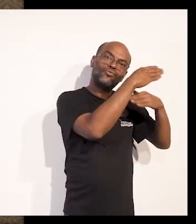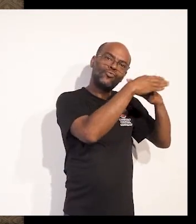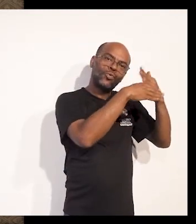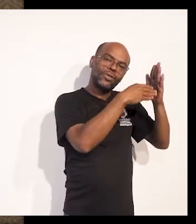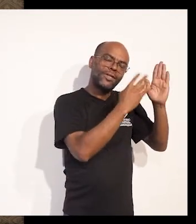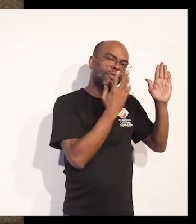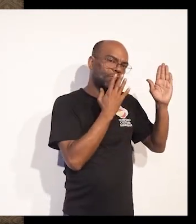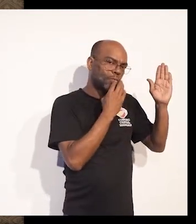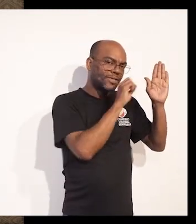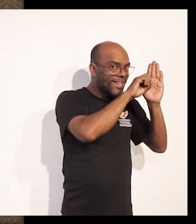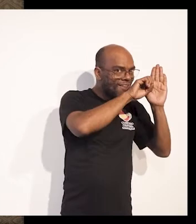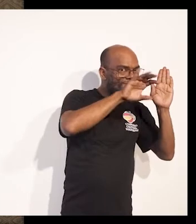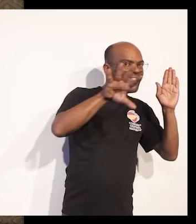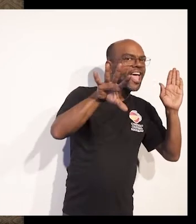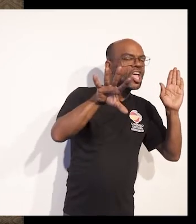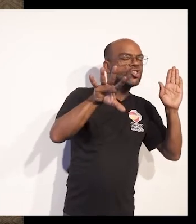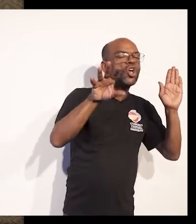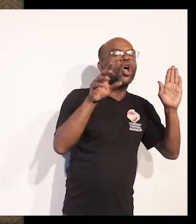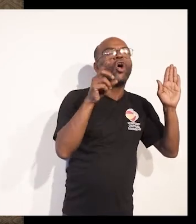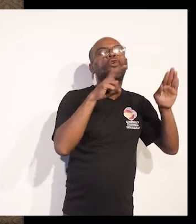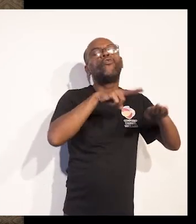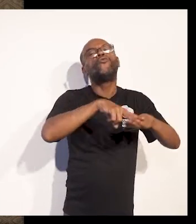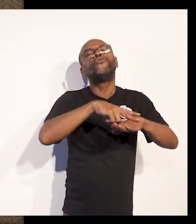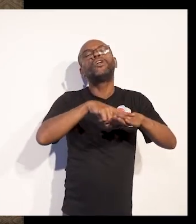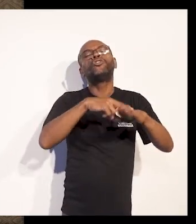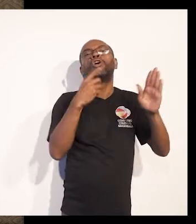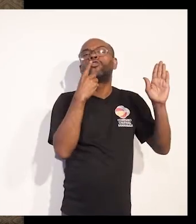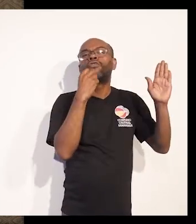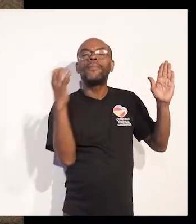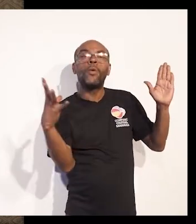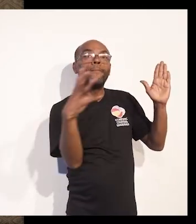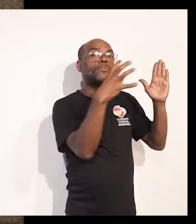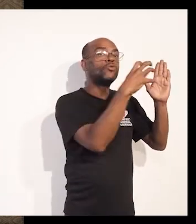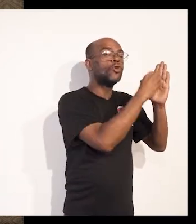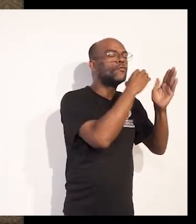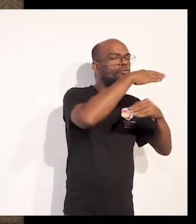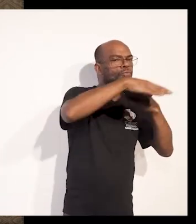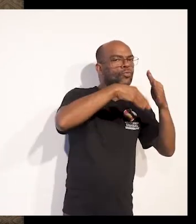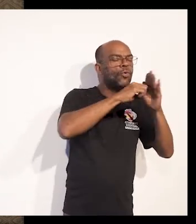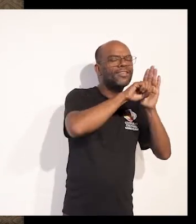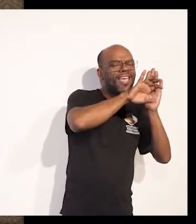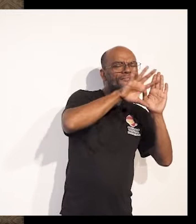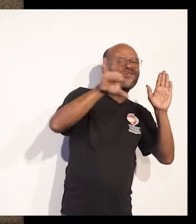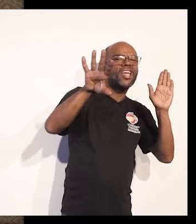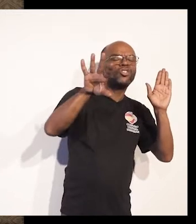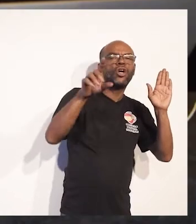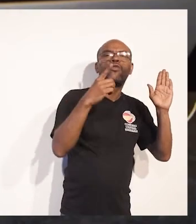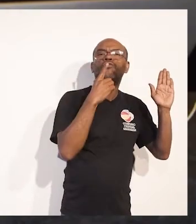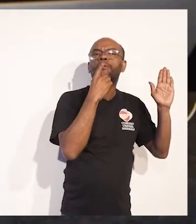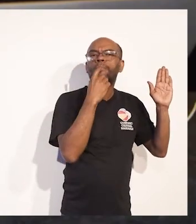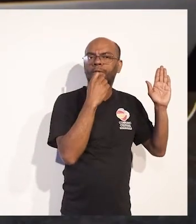e reflete o verde. E o vermelho absorve todas as cores de luz e reflete o